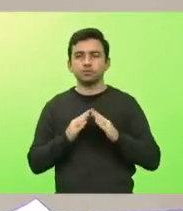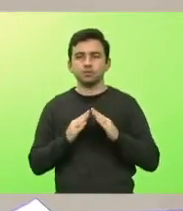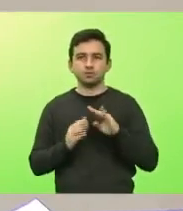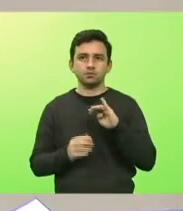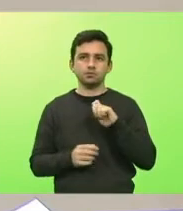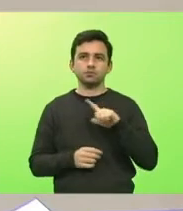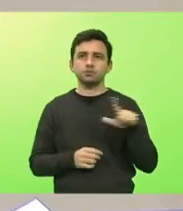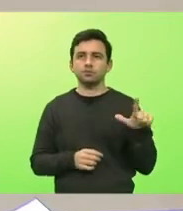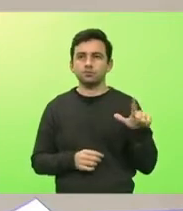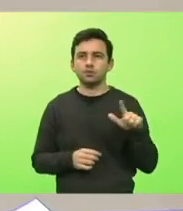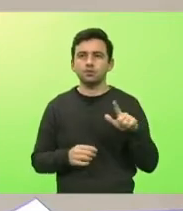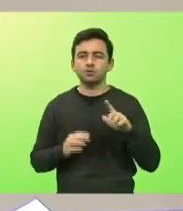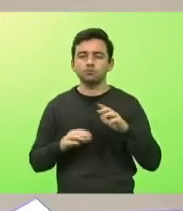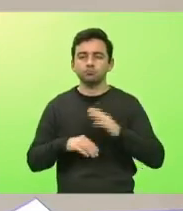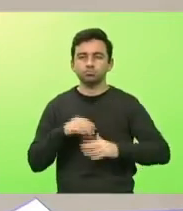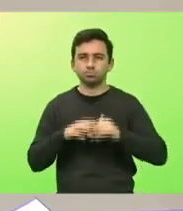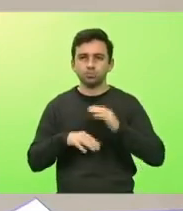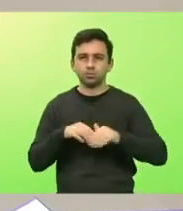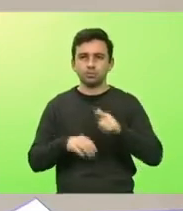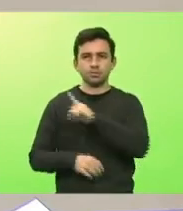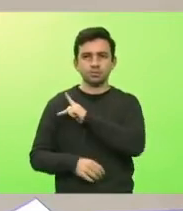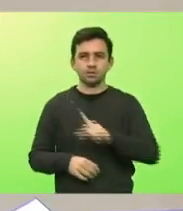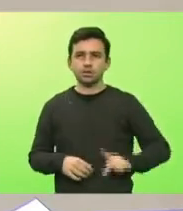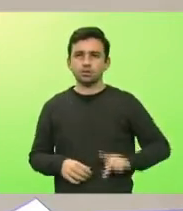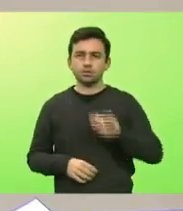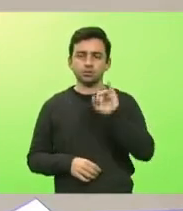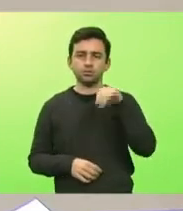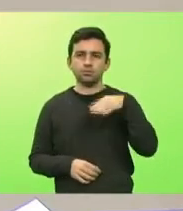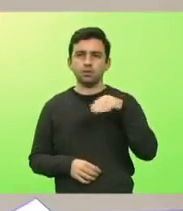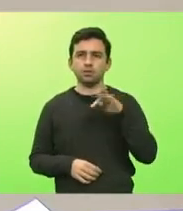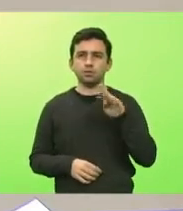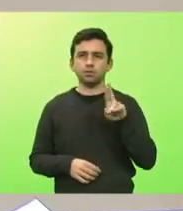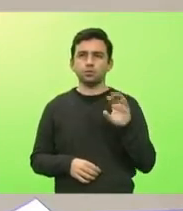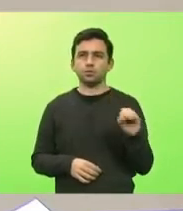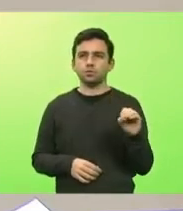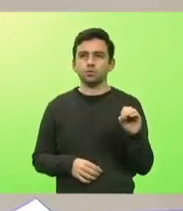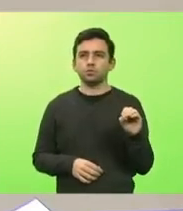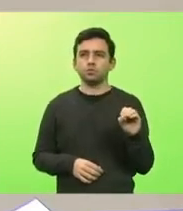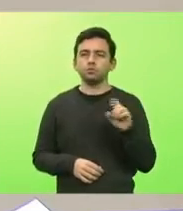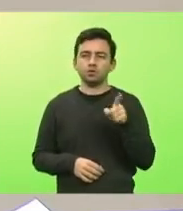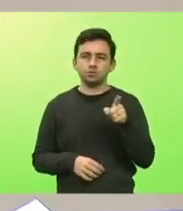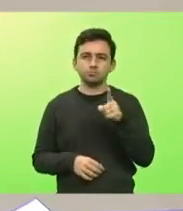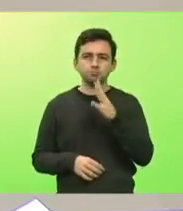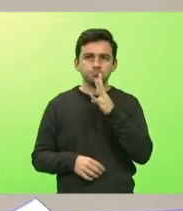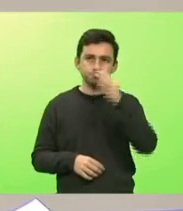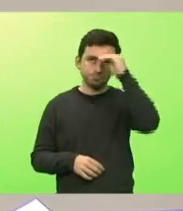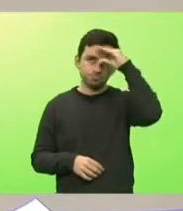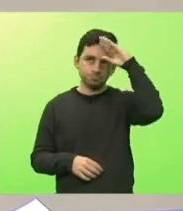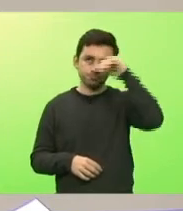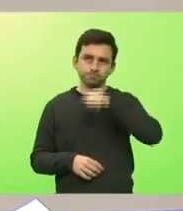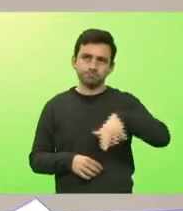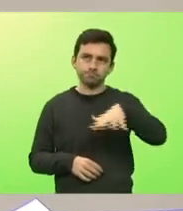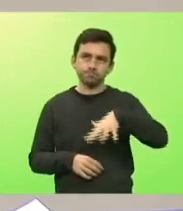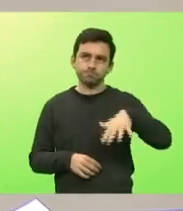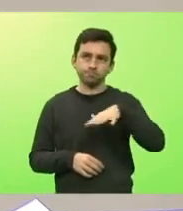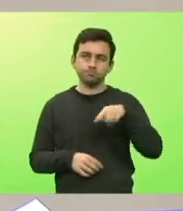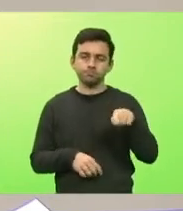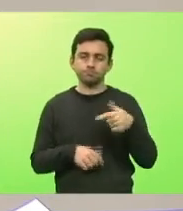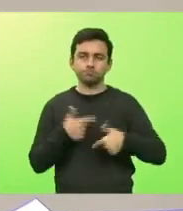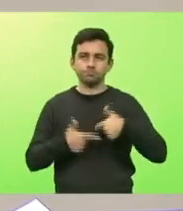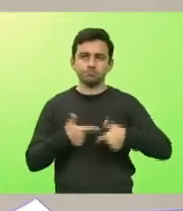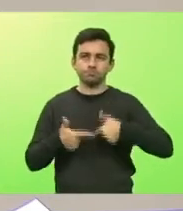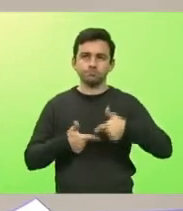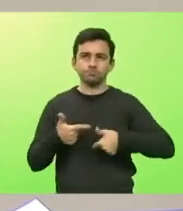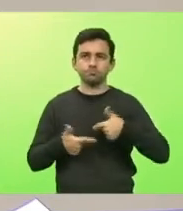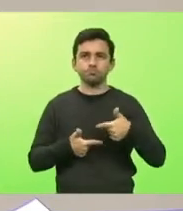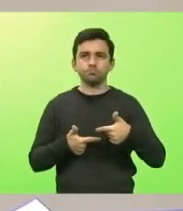da qualificação técnica do presidente do Inmetro, mencionando-se o seu conhecimento na área em que está atuando.